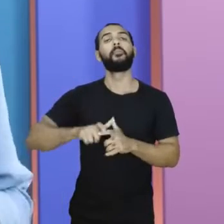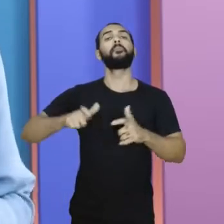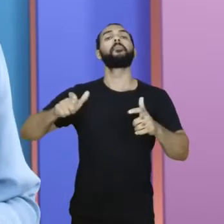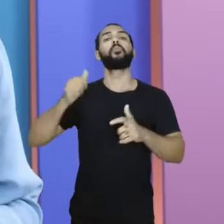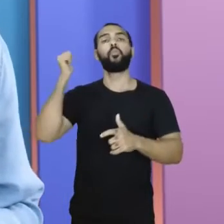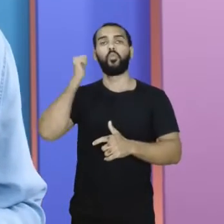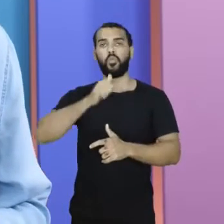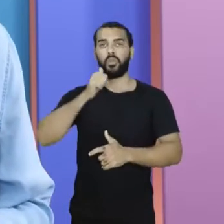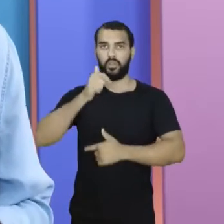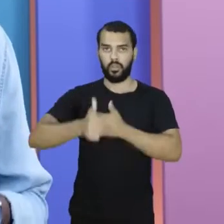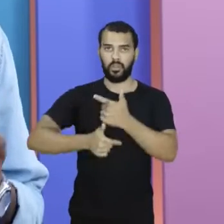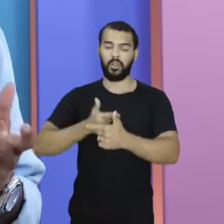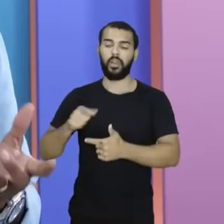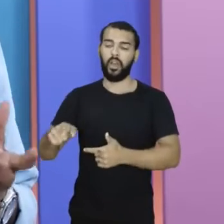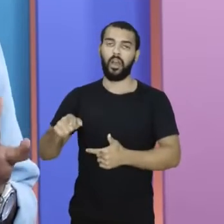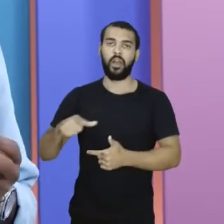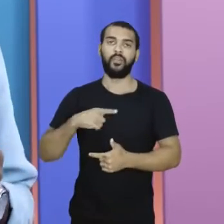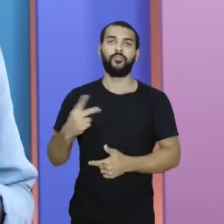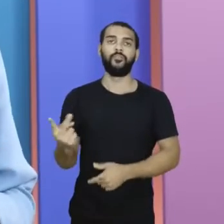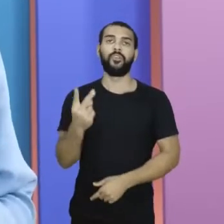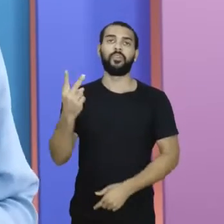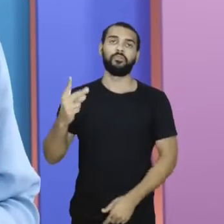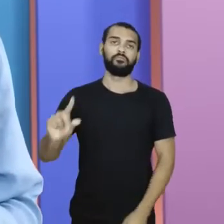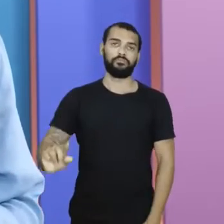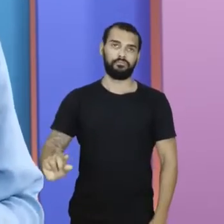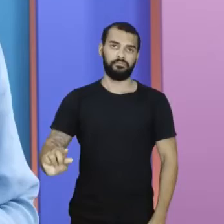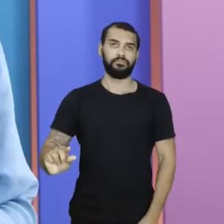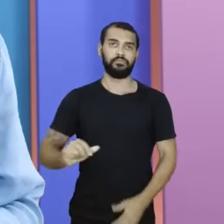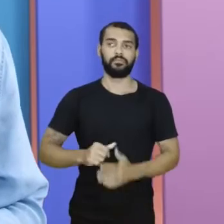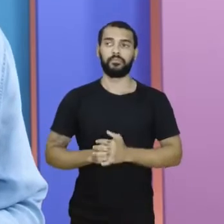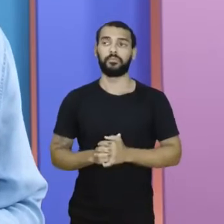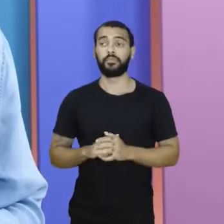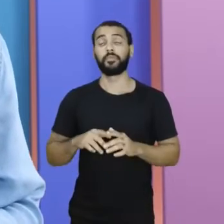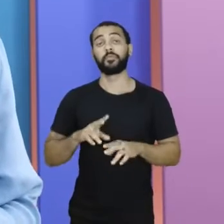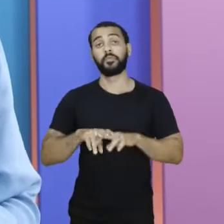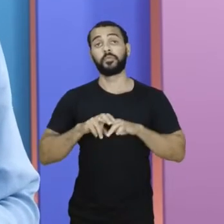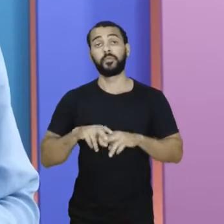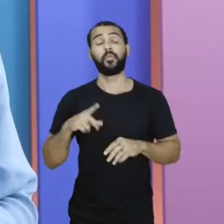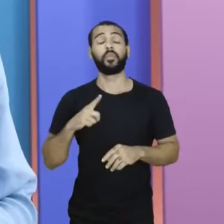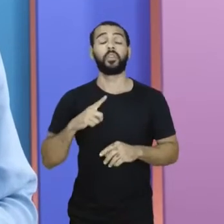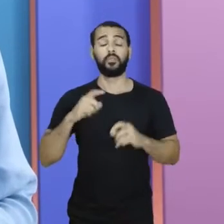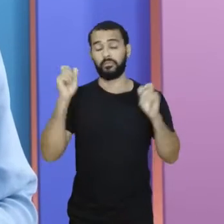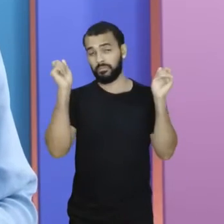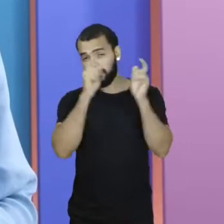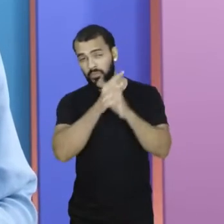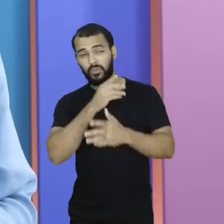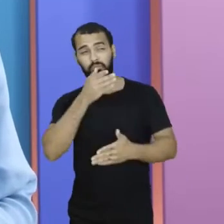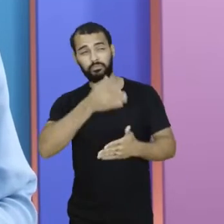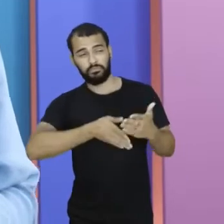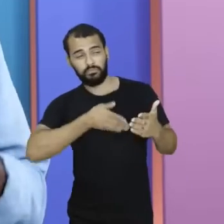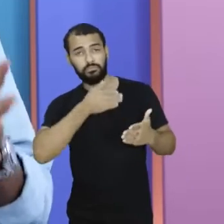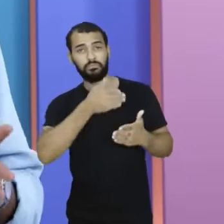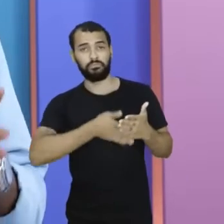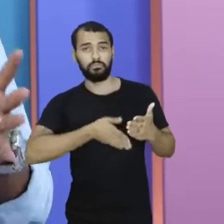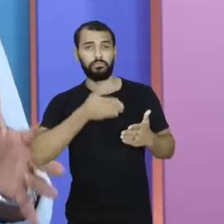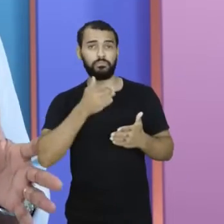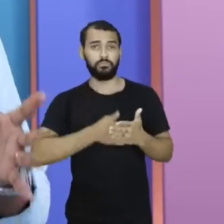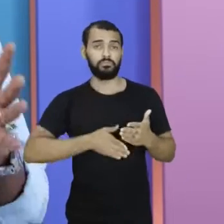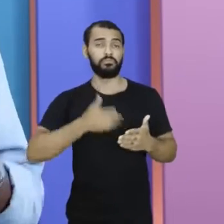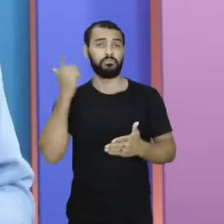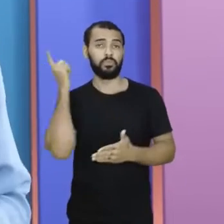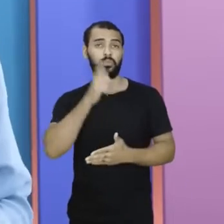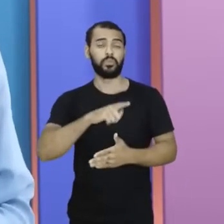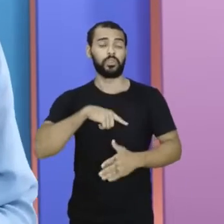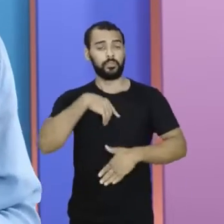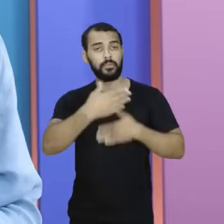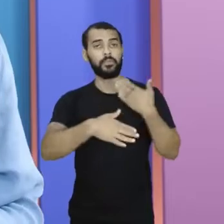são as mais desvalorizadas. Não é à toa que a gente tem tanta dificuldade de promover